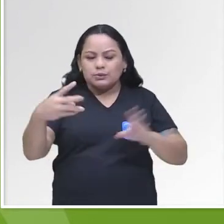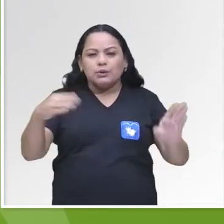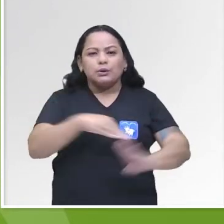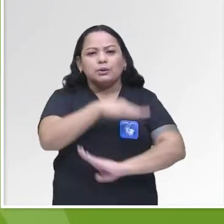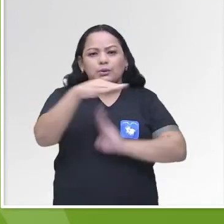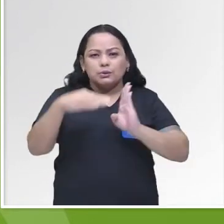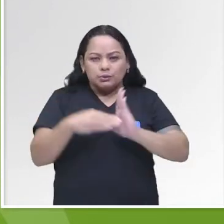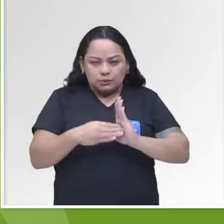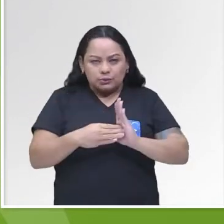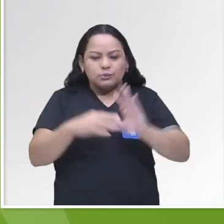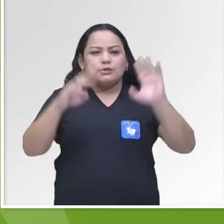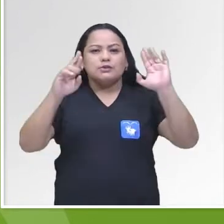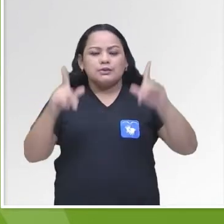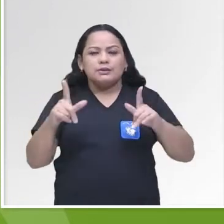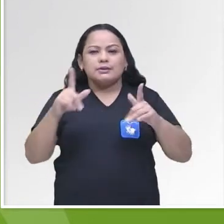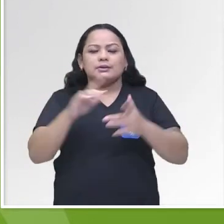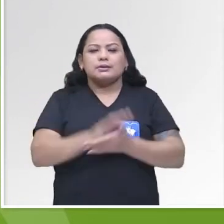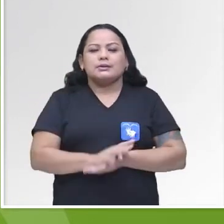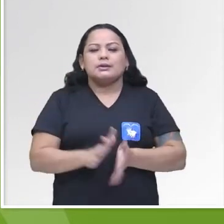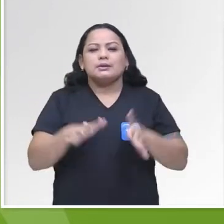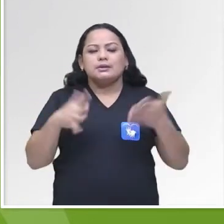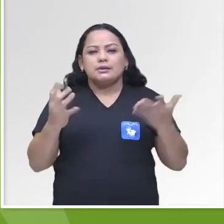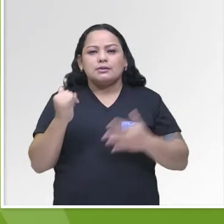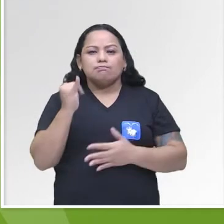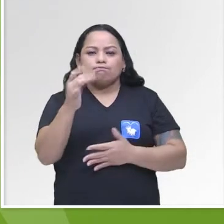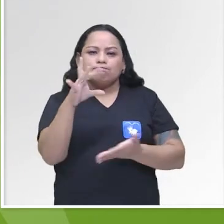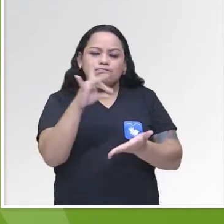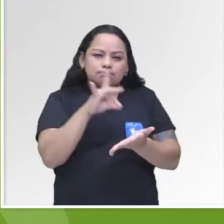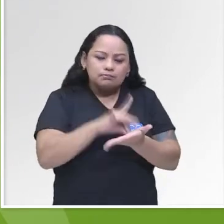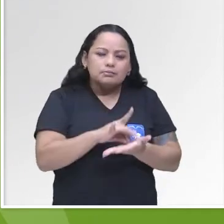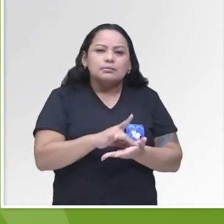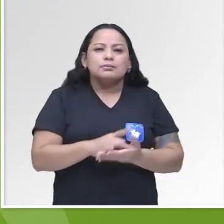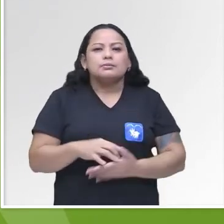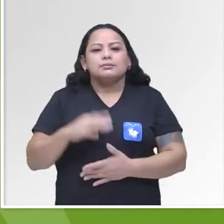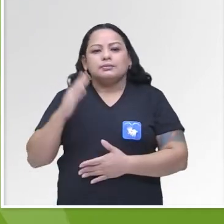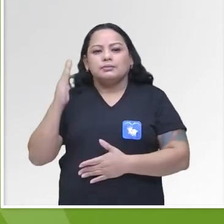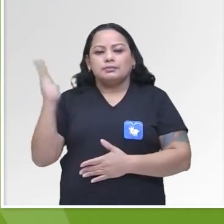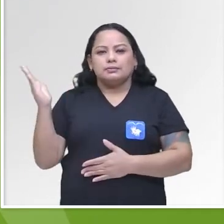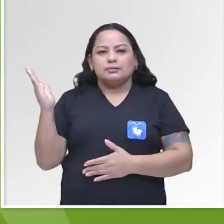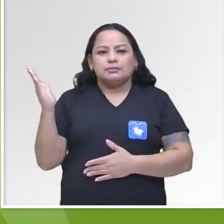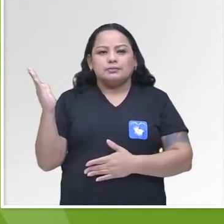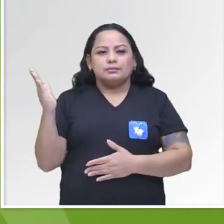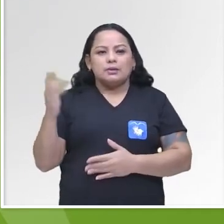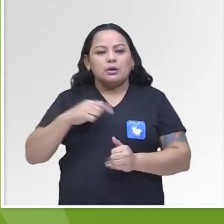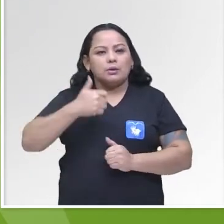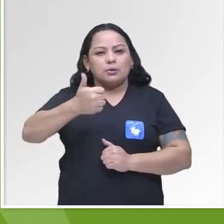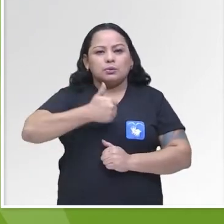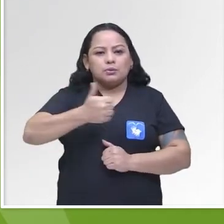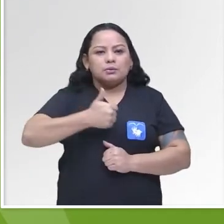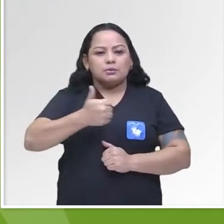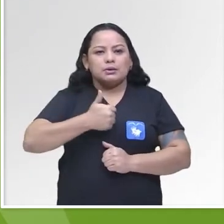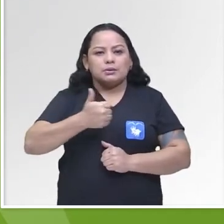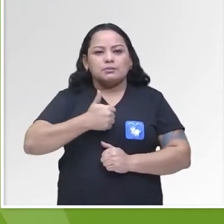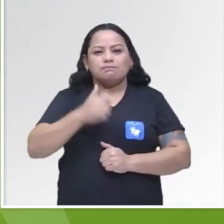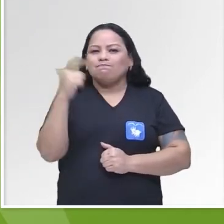todos diferentes. Então, eu posso afirmar que aqui não